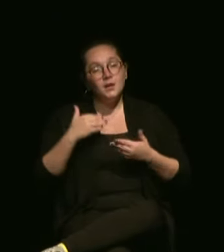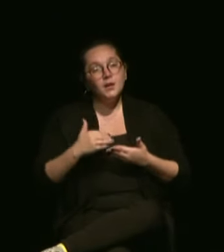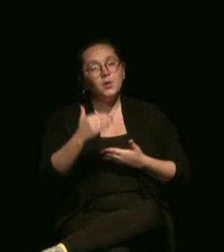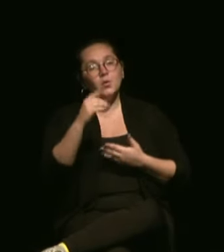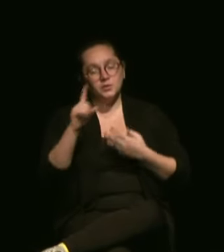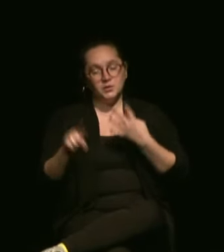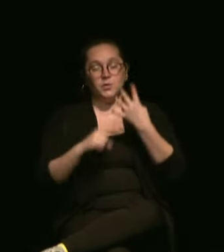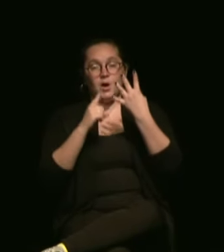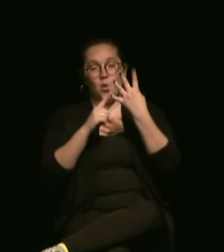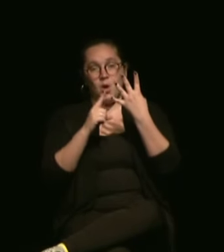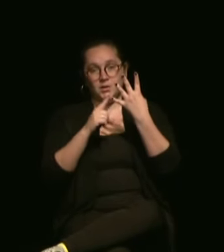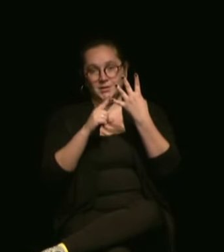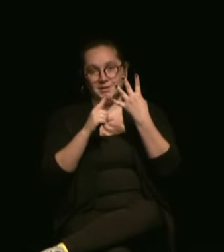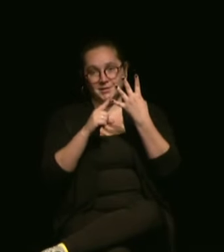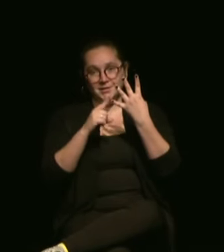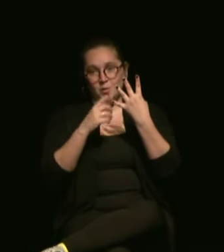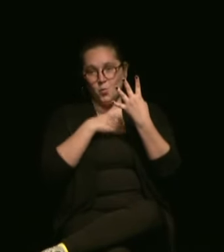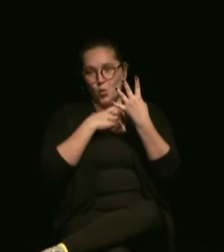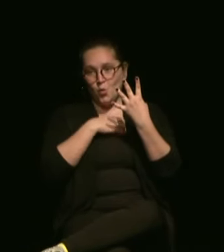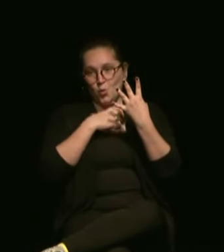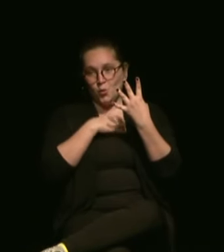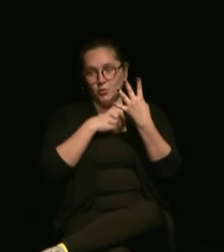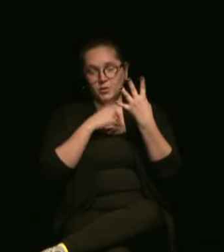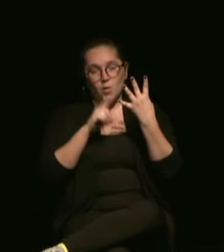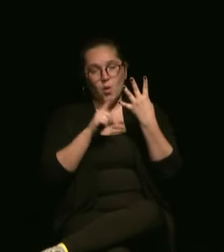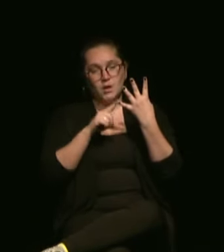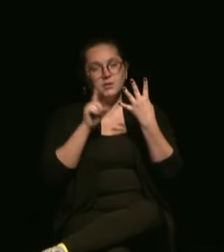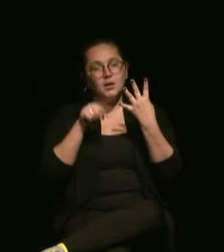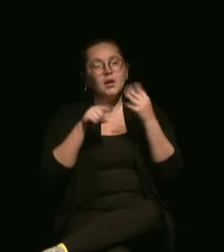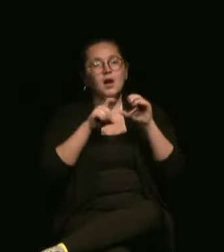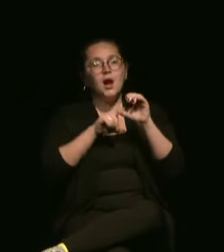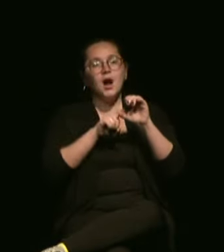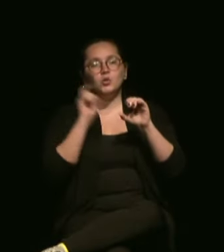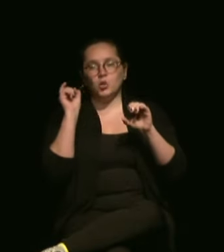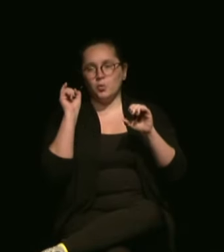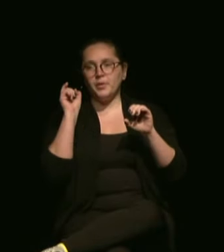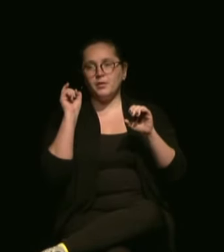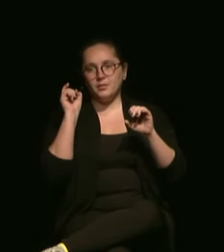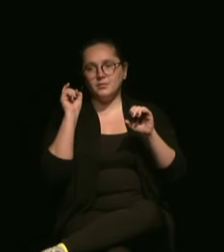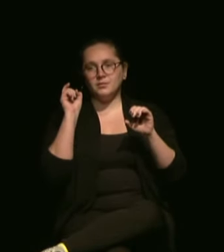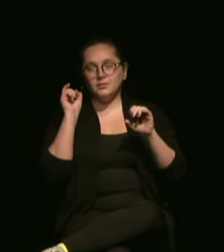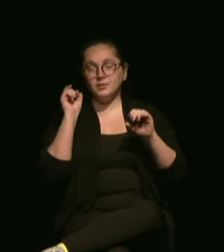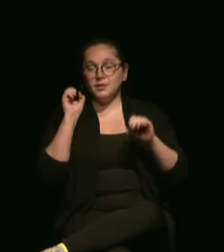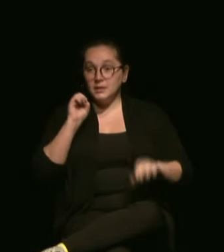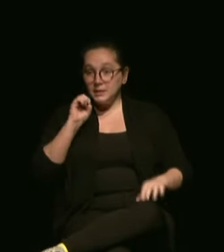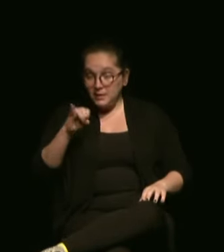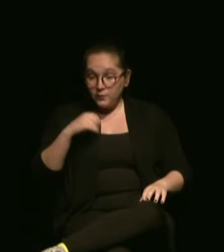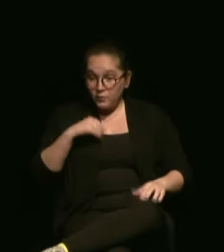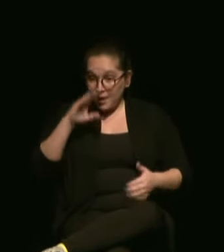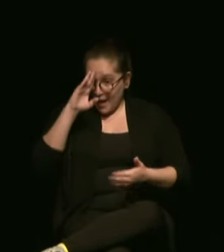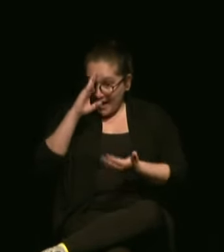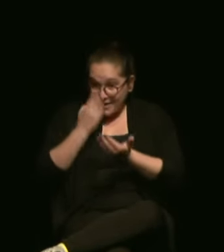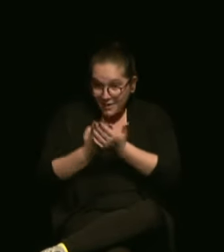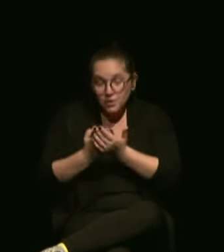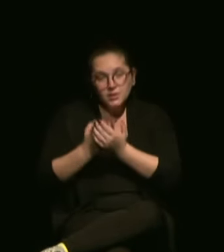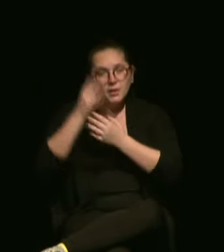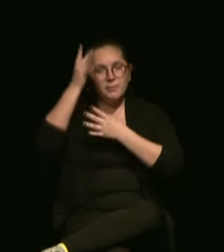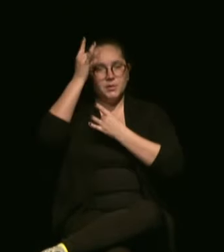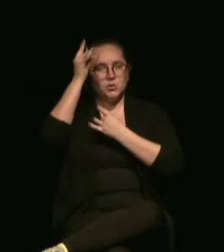cinema dele, são seis, que é o que eu vou chamar de autonomia. Se você deposita tanta fé no teu personagem,